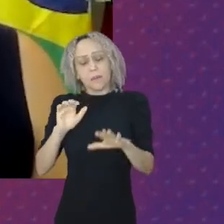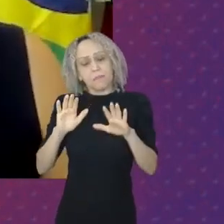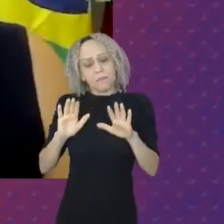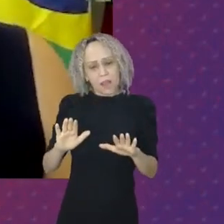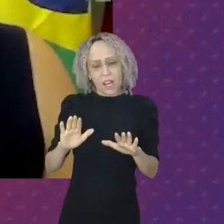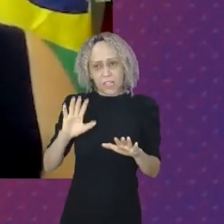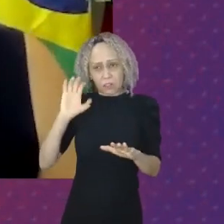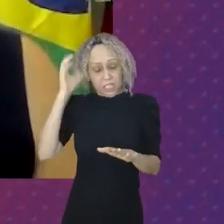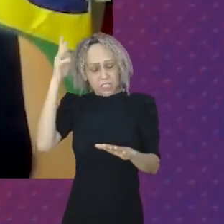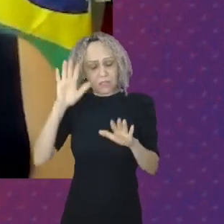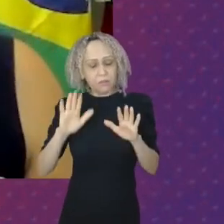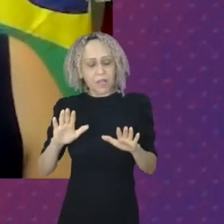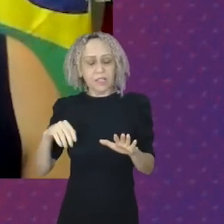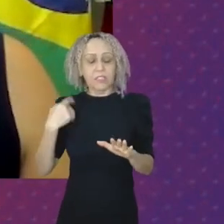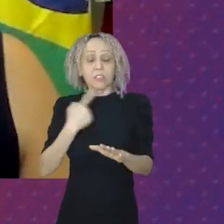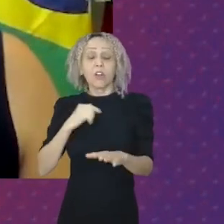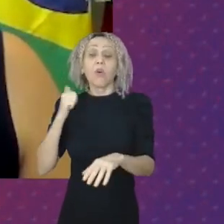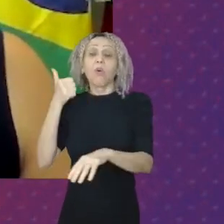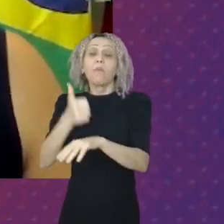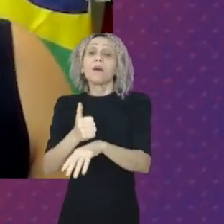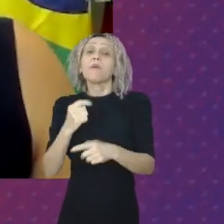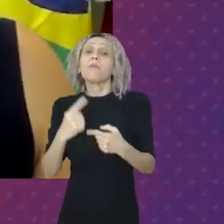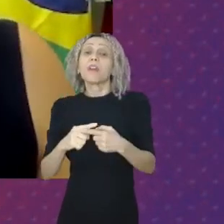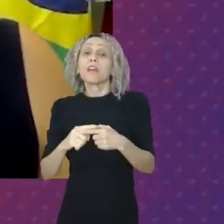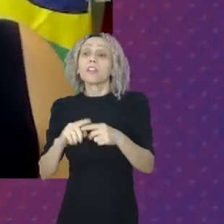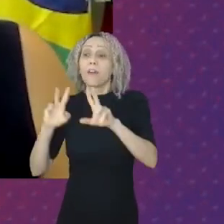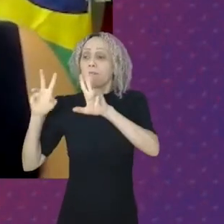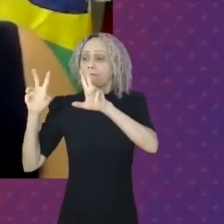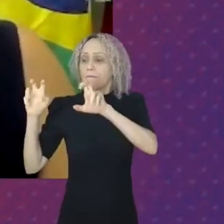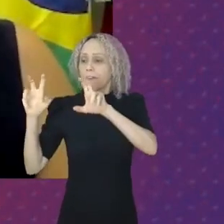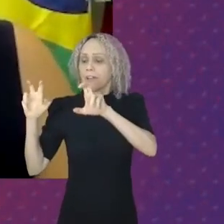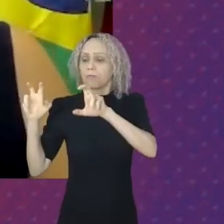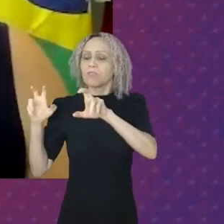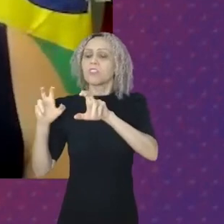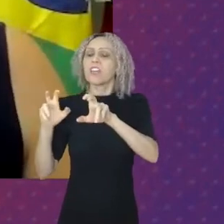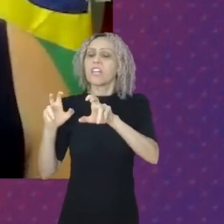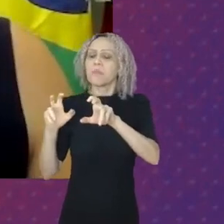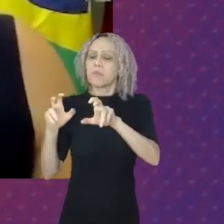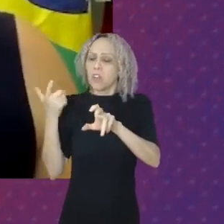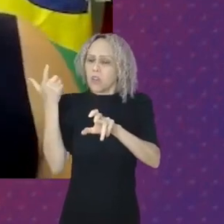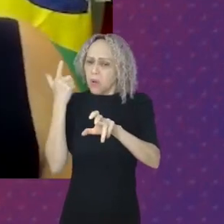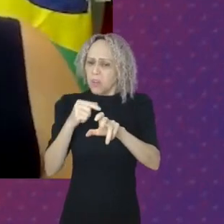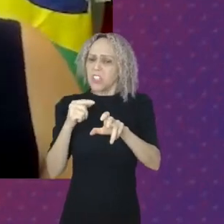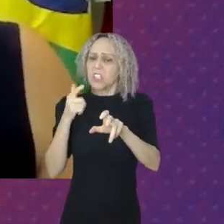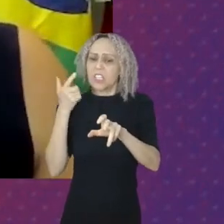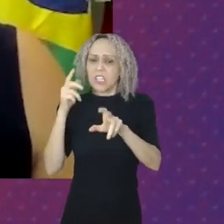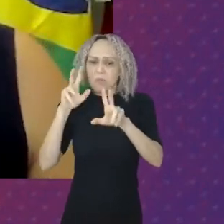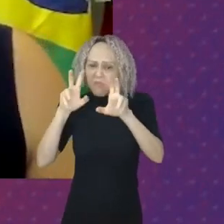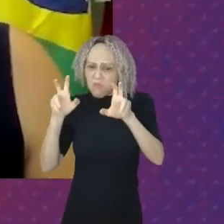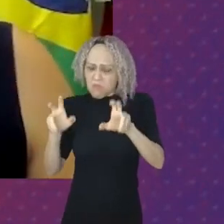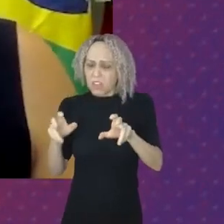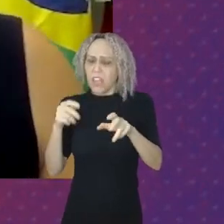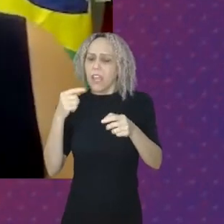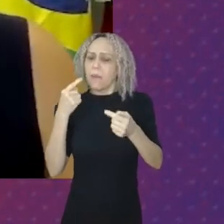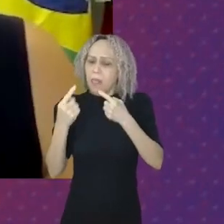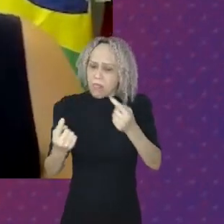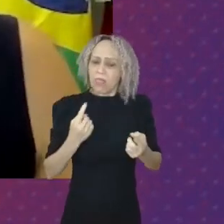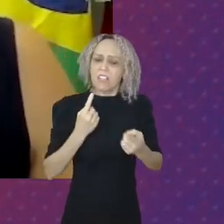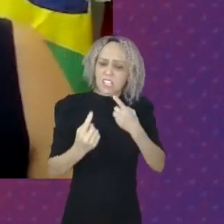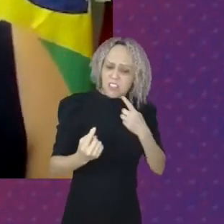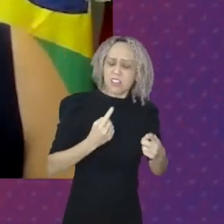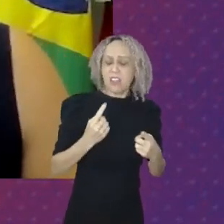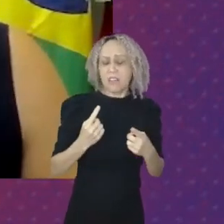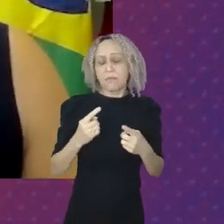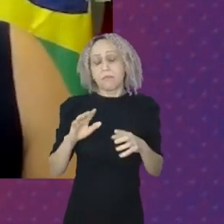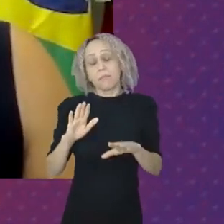lugares debates outrora não debatidos, nós modificamos porque os nossos corpos incomodam, as nossas